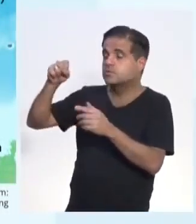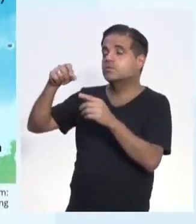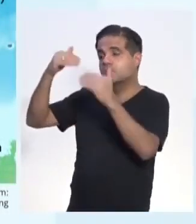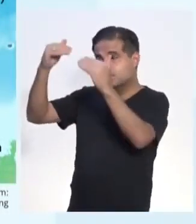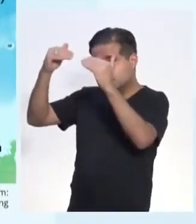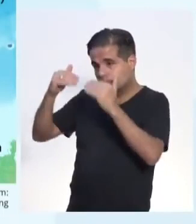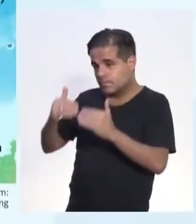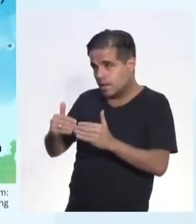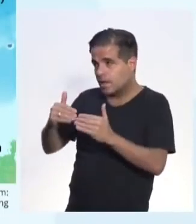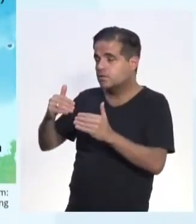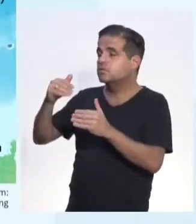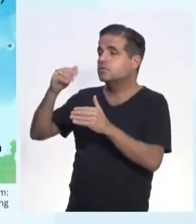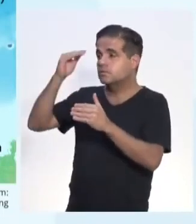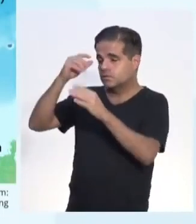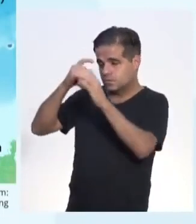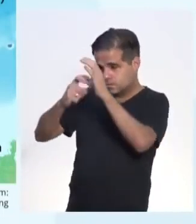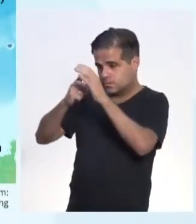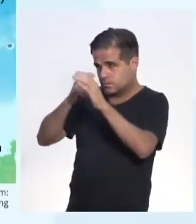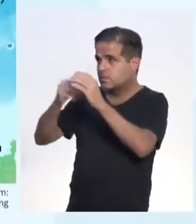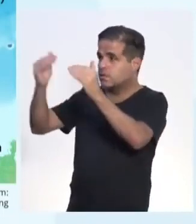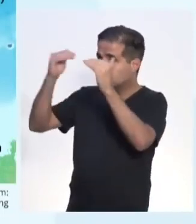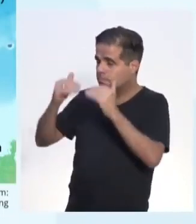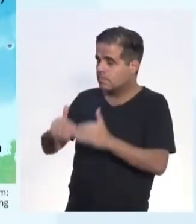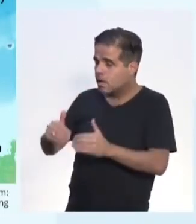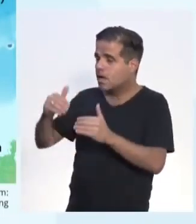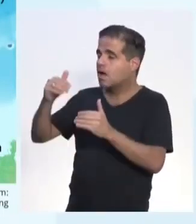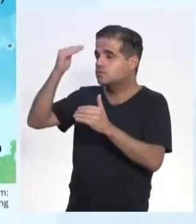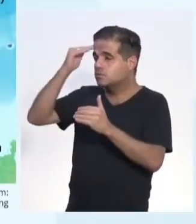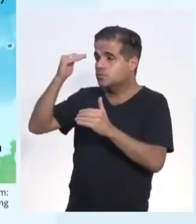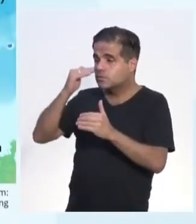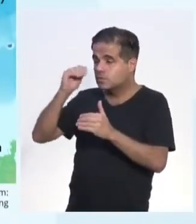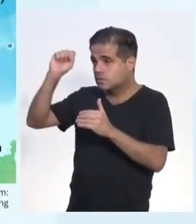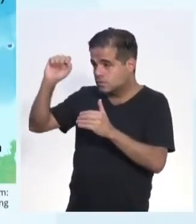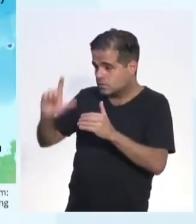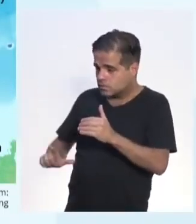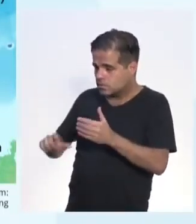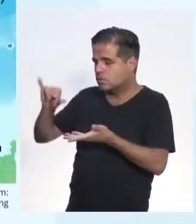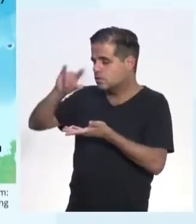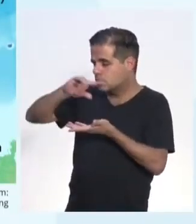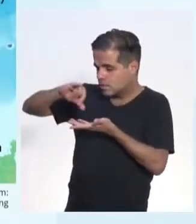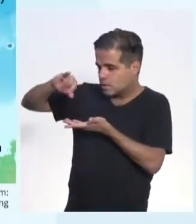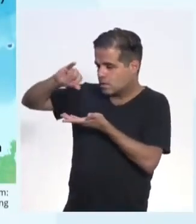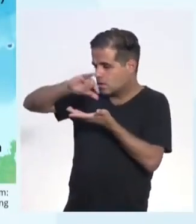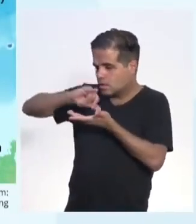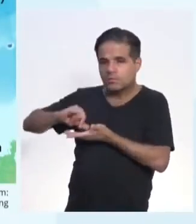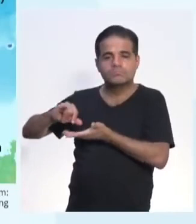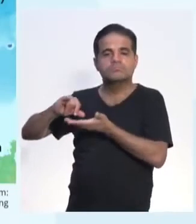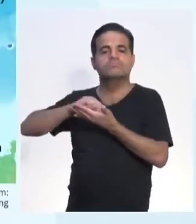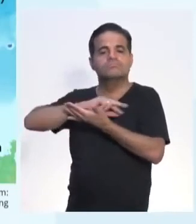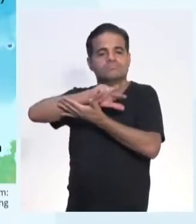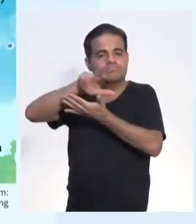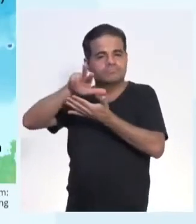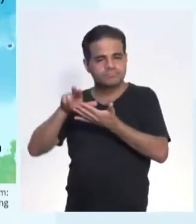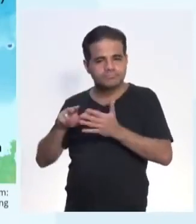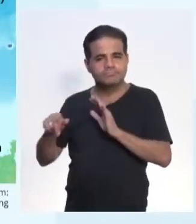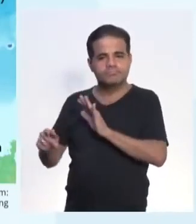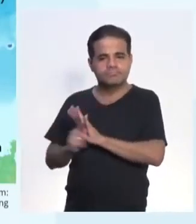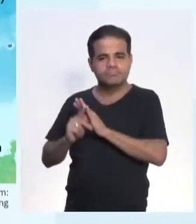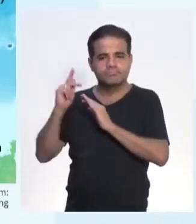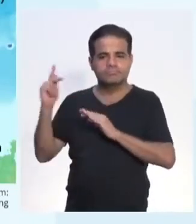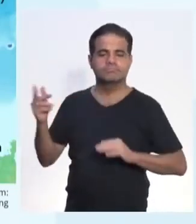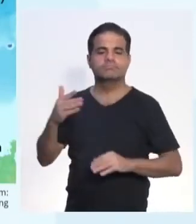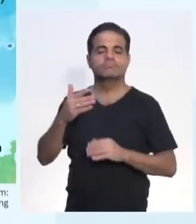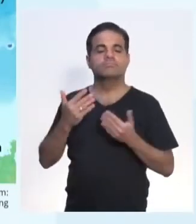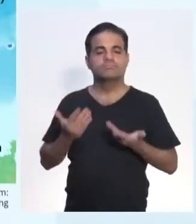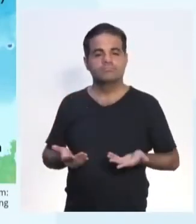comunista, Coreia do Sul, capitalista, também com a sua peculiaridade e particularidade